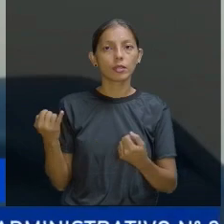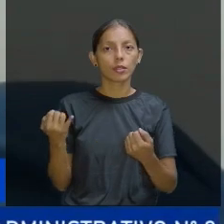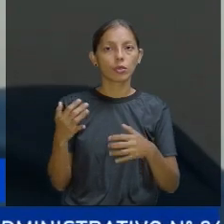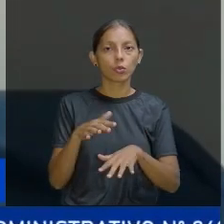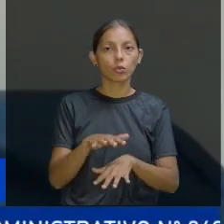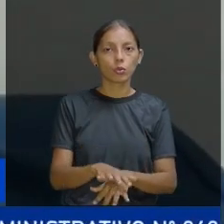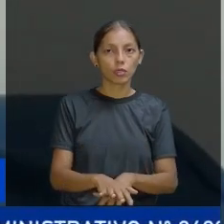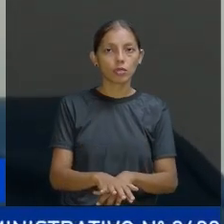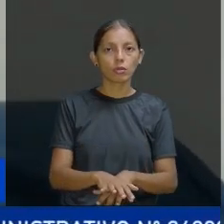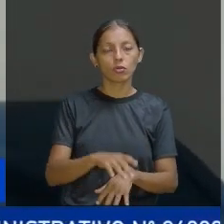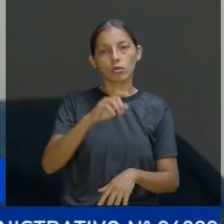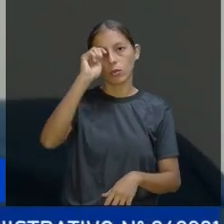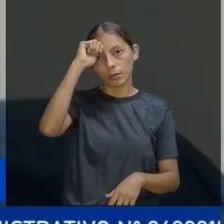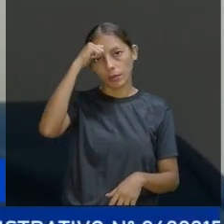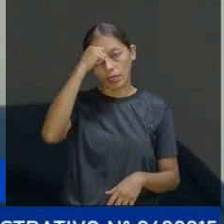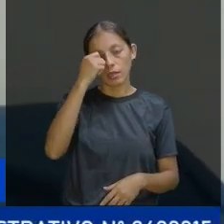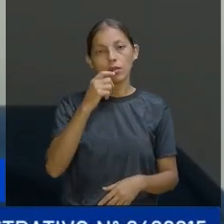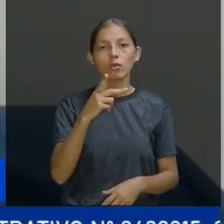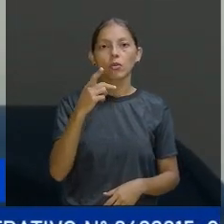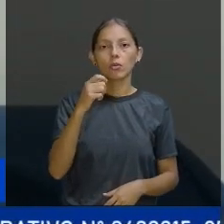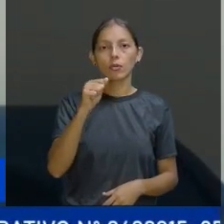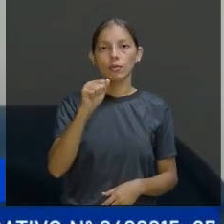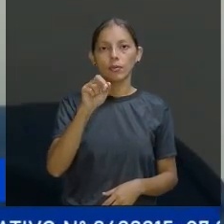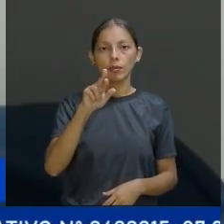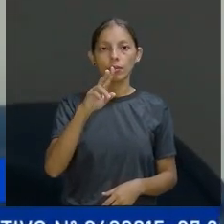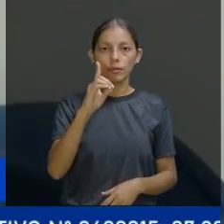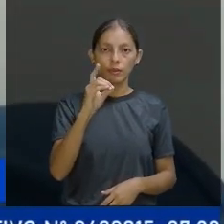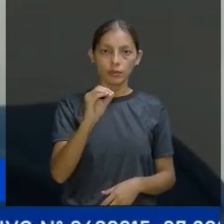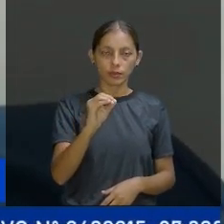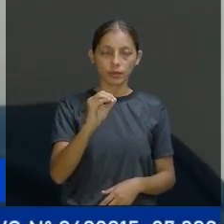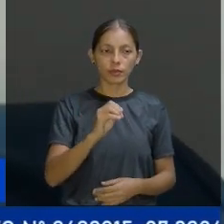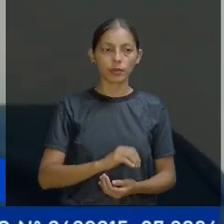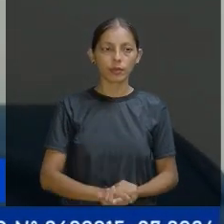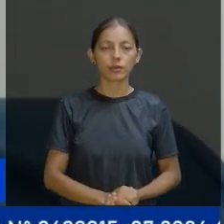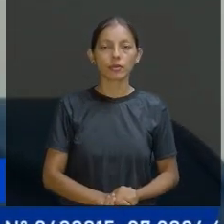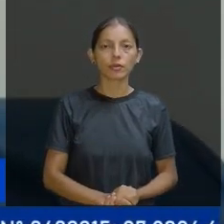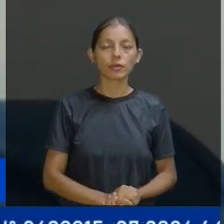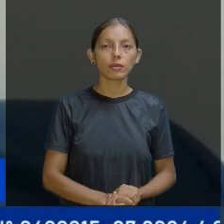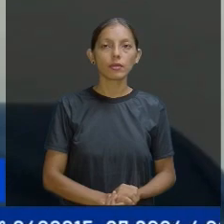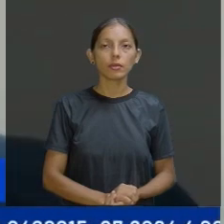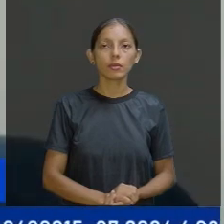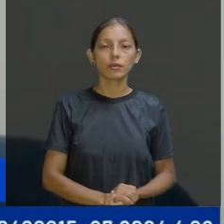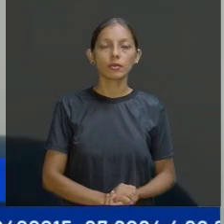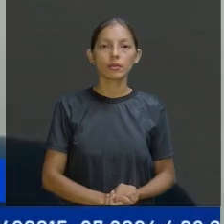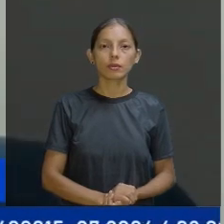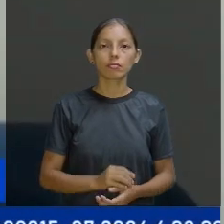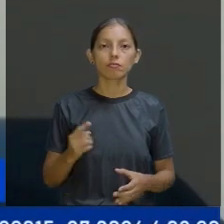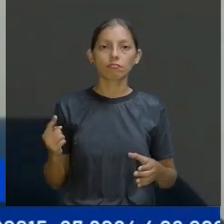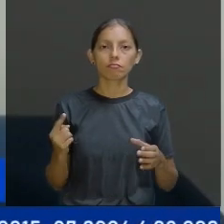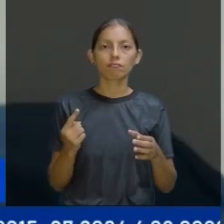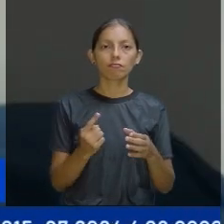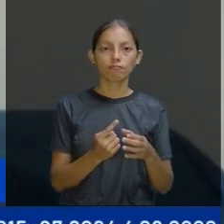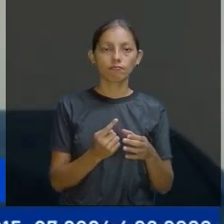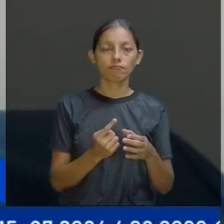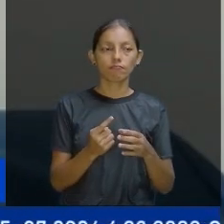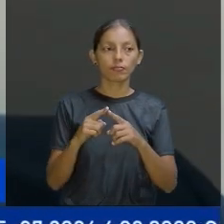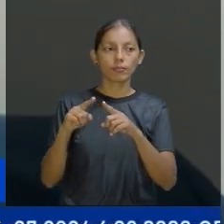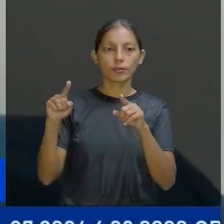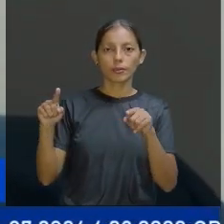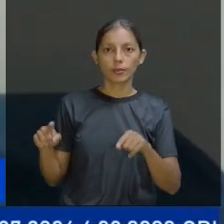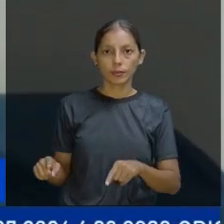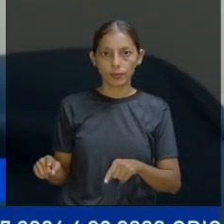com cavanhaque parcialmente grisalho. Usa óculos de armação preta quadrado, terno azul